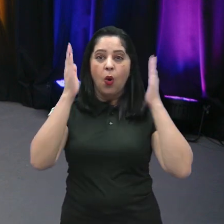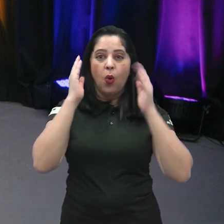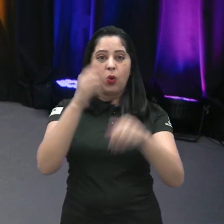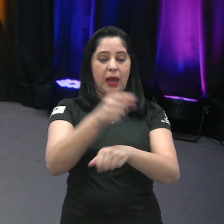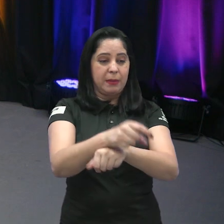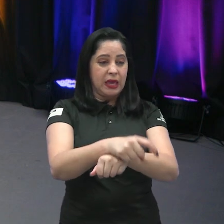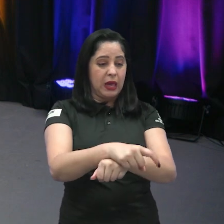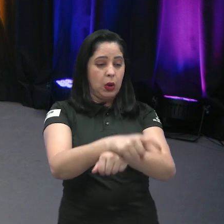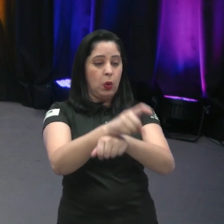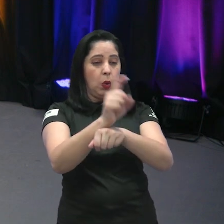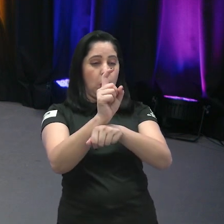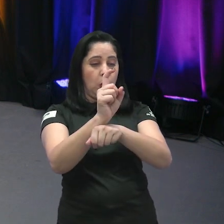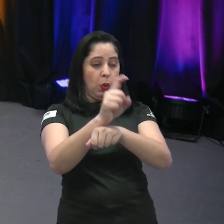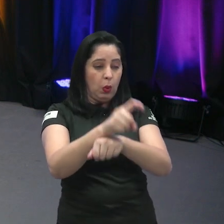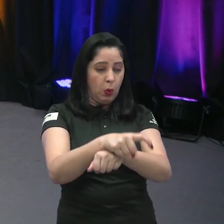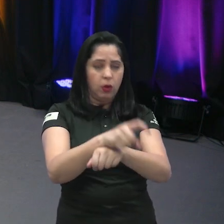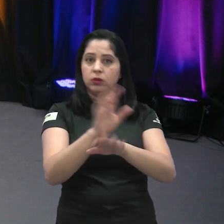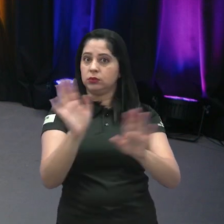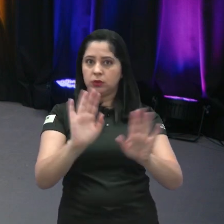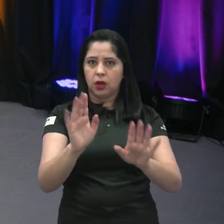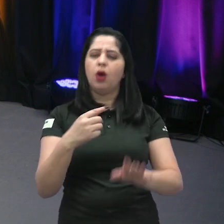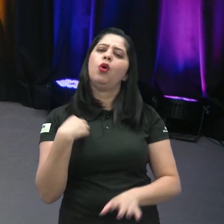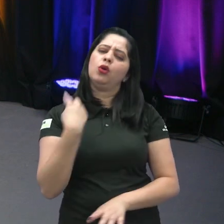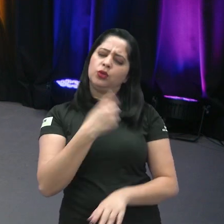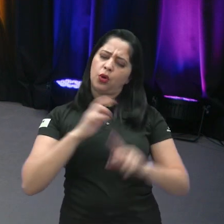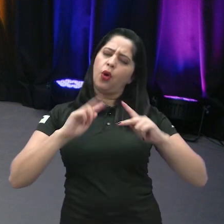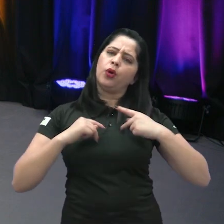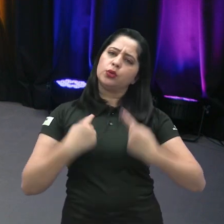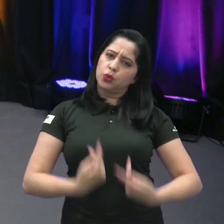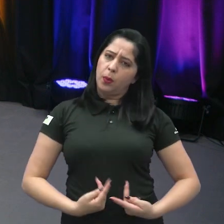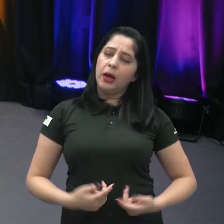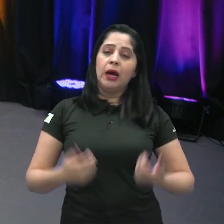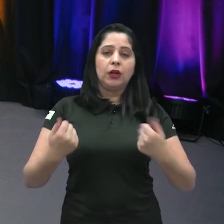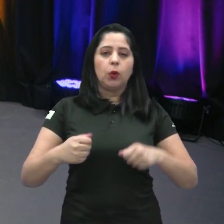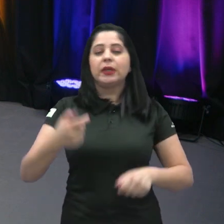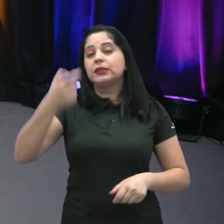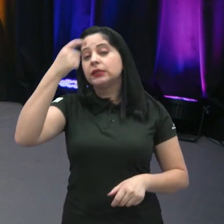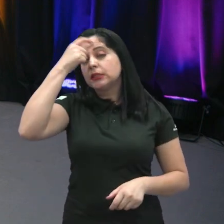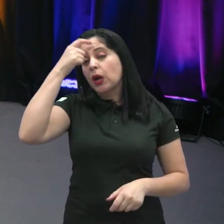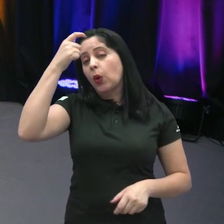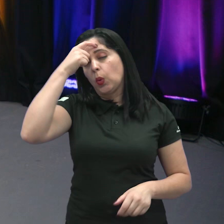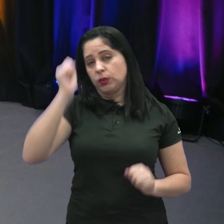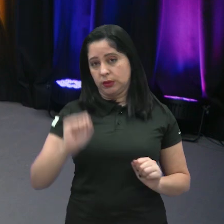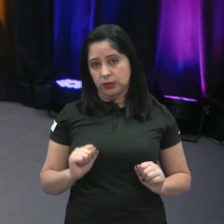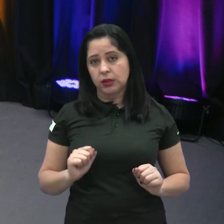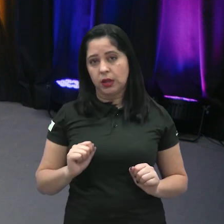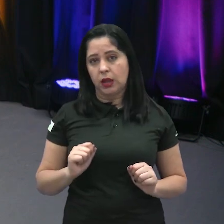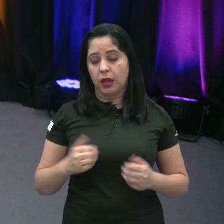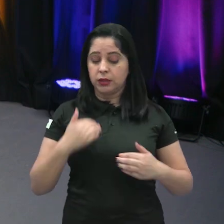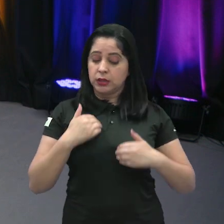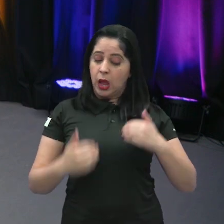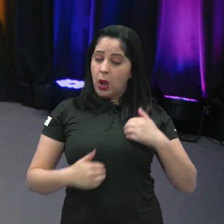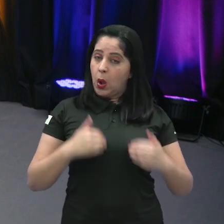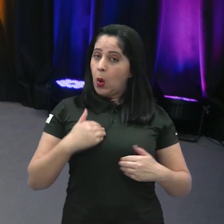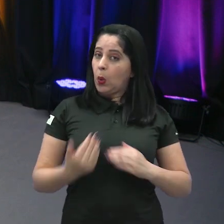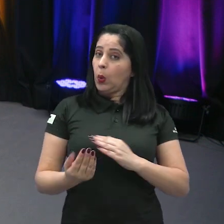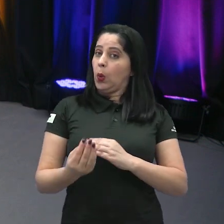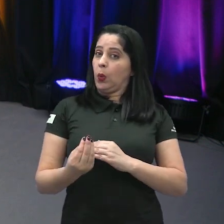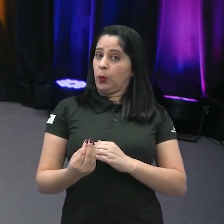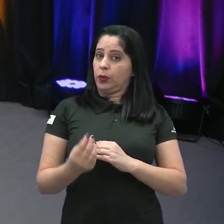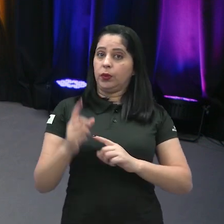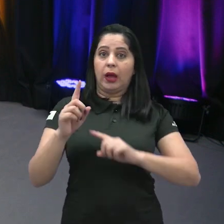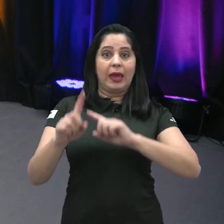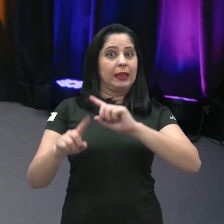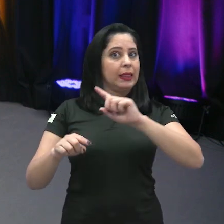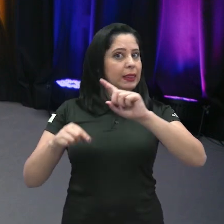carga. Nós temos que ter consciência do movimento que nós estamos fazendo, tempo de intervalo, execução, para